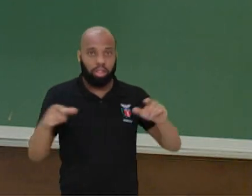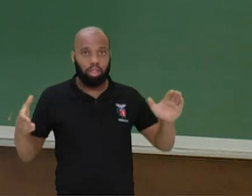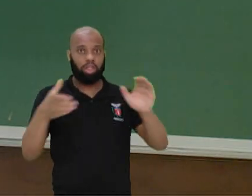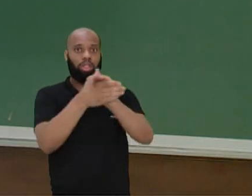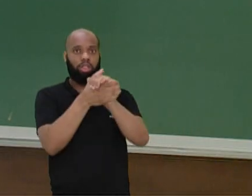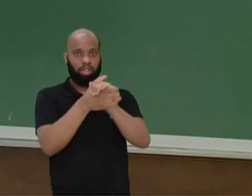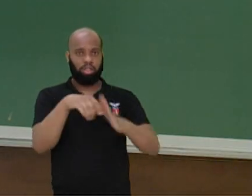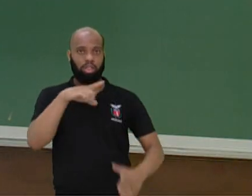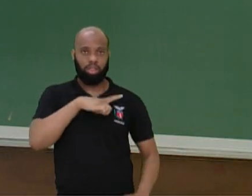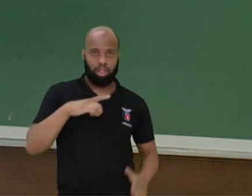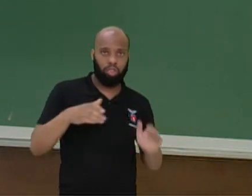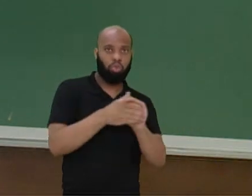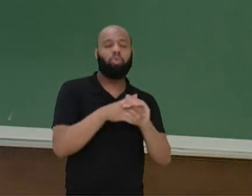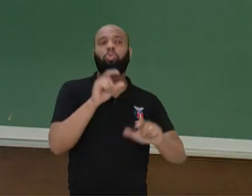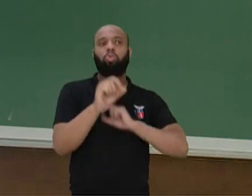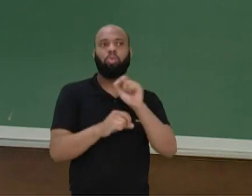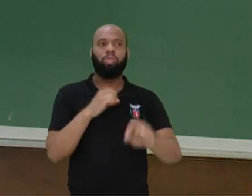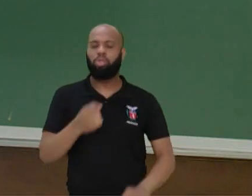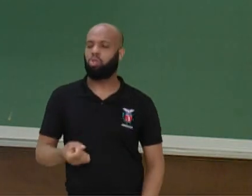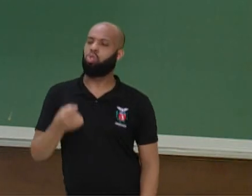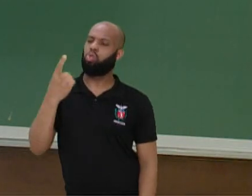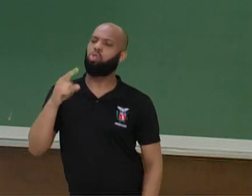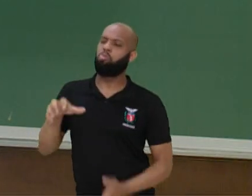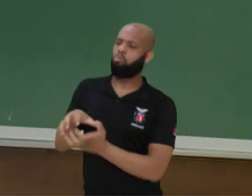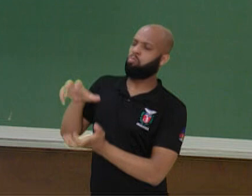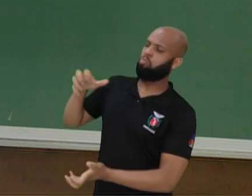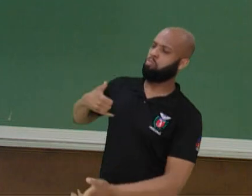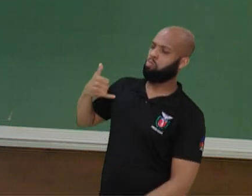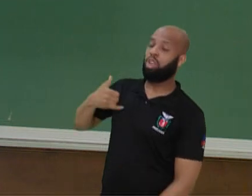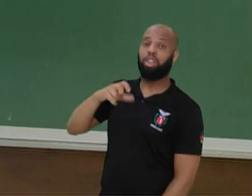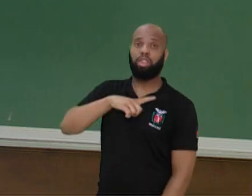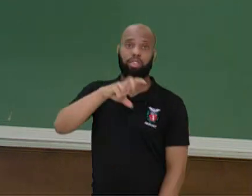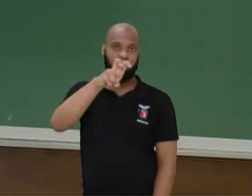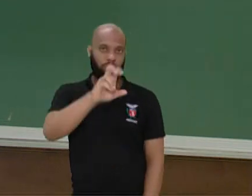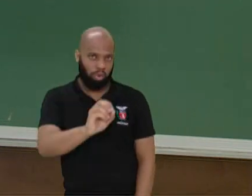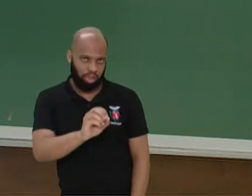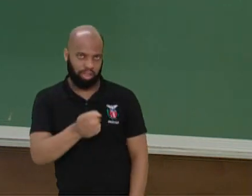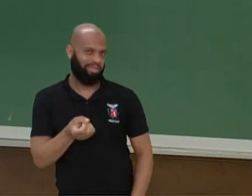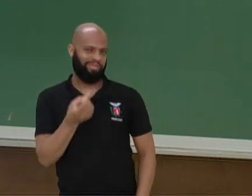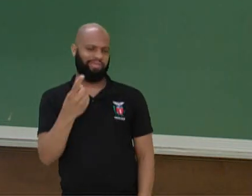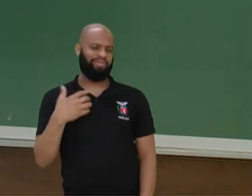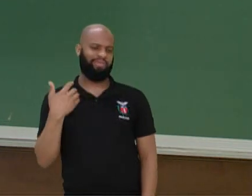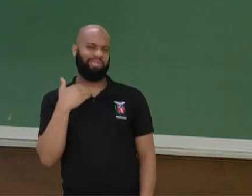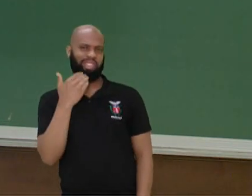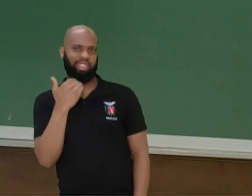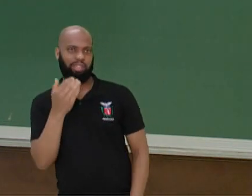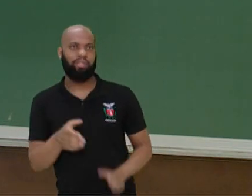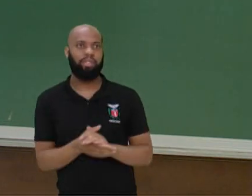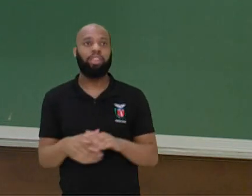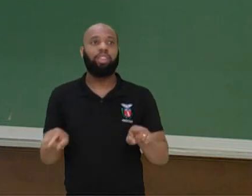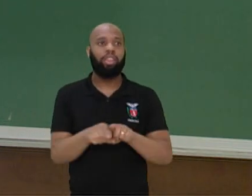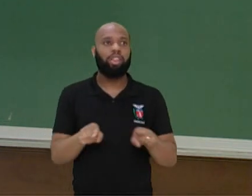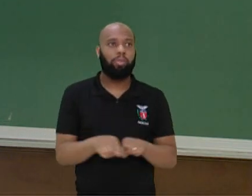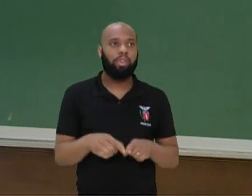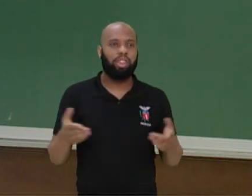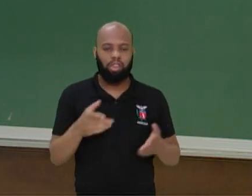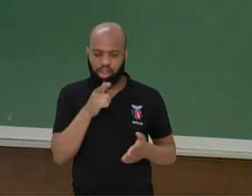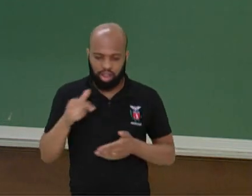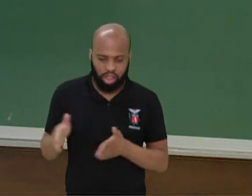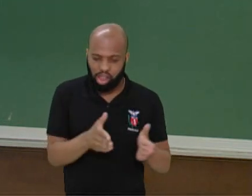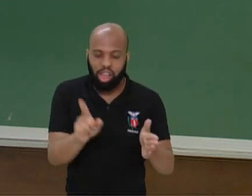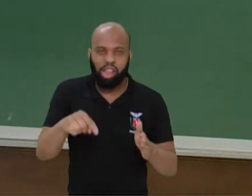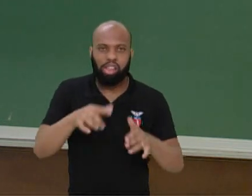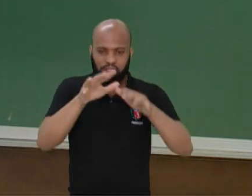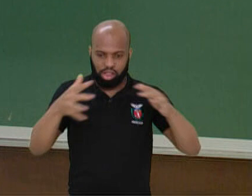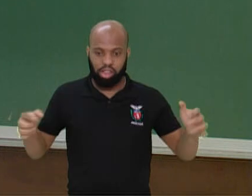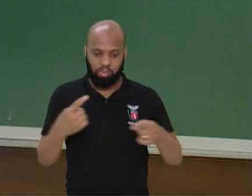pessoas já estão adultas se casam, para eles as pessoas velhas são as pessoas com 50. Nada a ver, né? Um lago era um oceano. Vocês estão vendo?